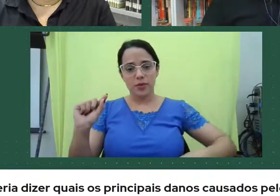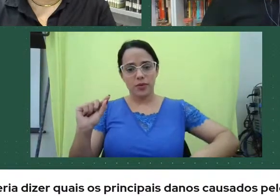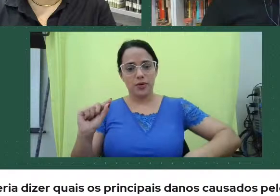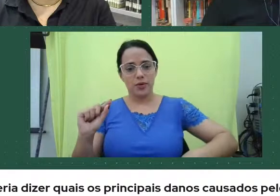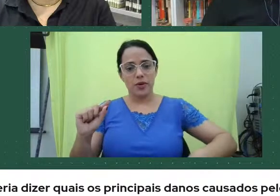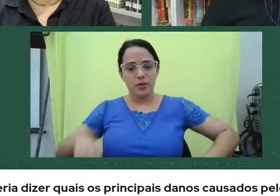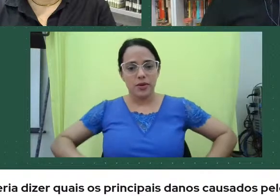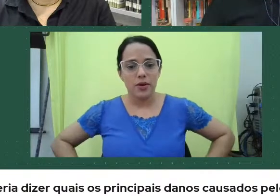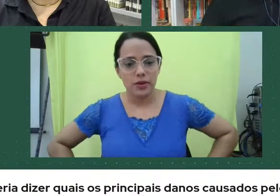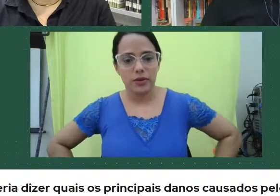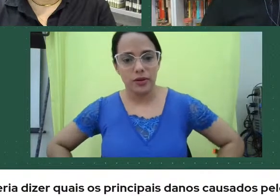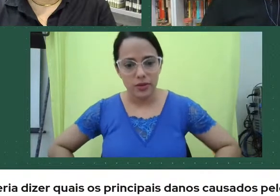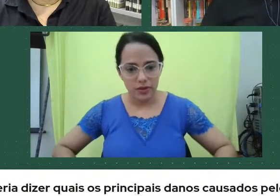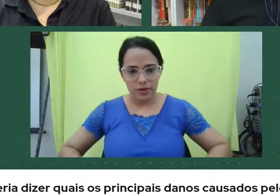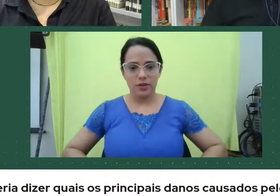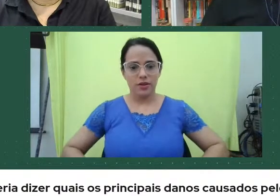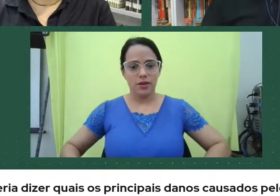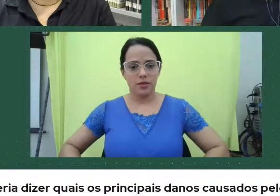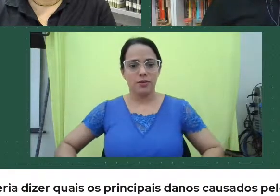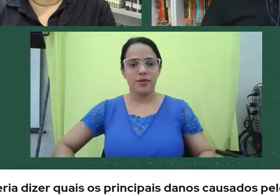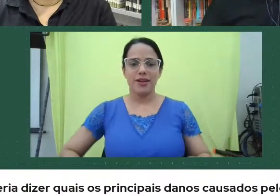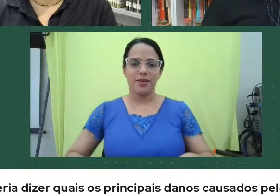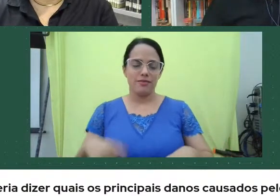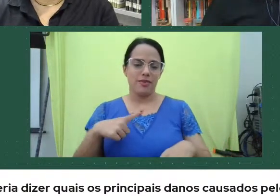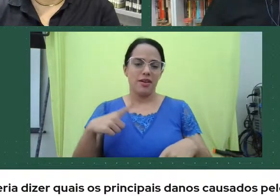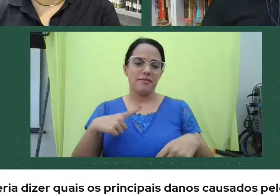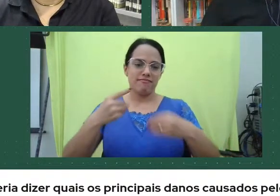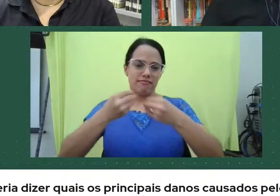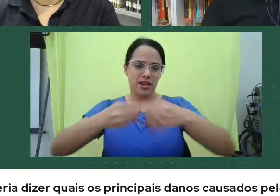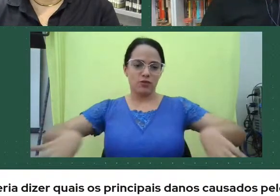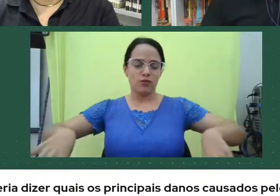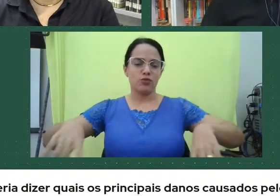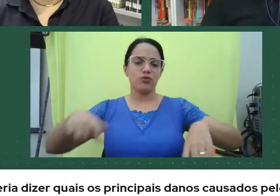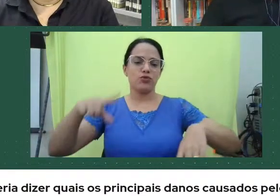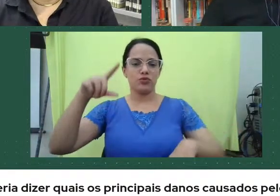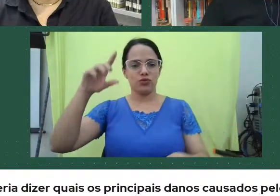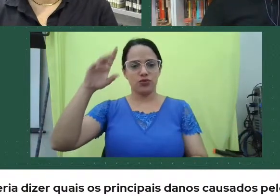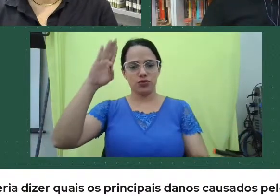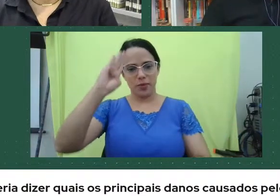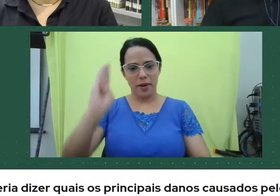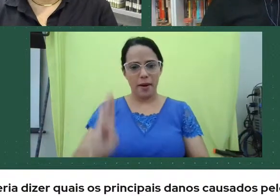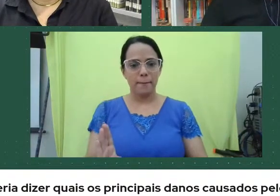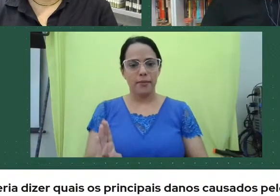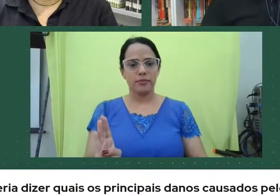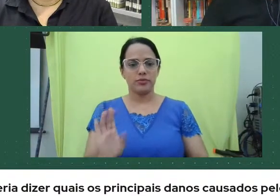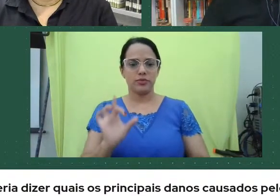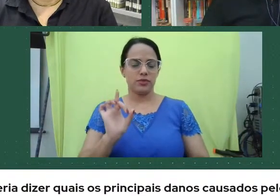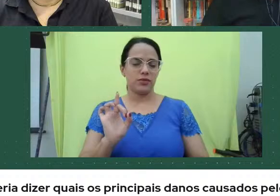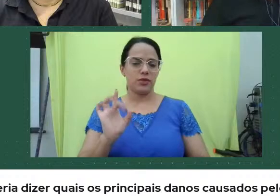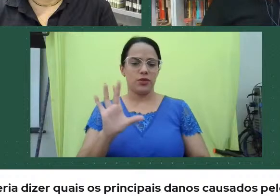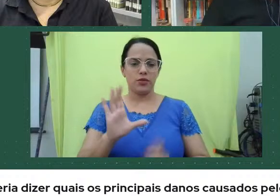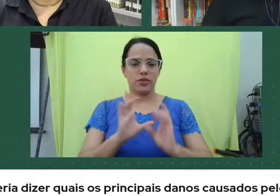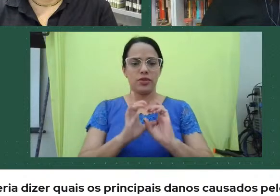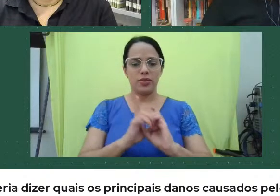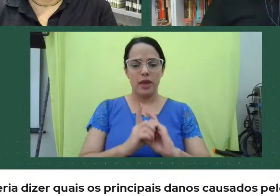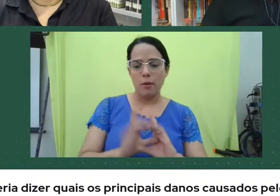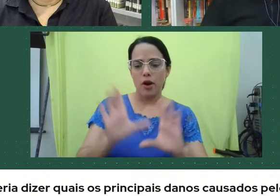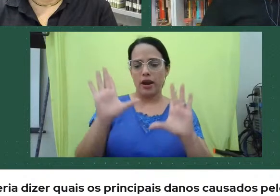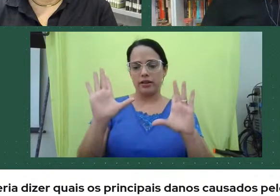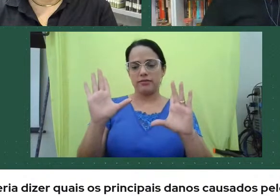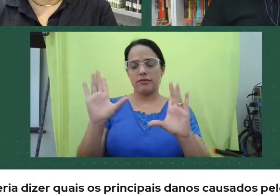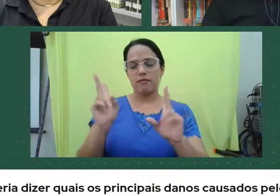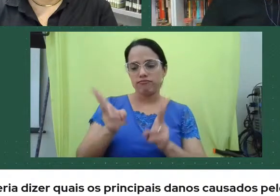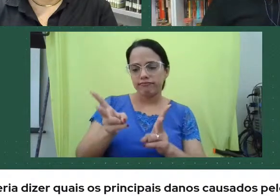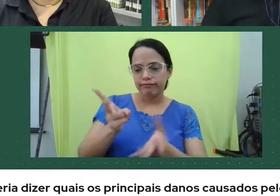danifica e atrapalha, né, o patrimônio cultural brasileiro, ao invés de democratizar, de preservar, né,